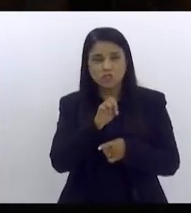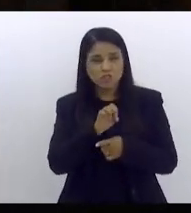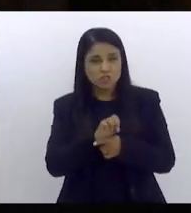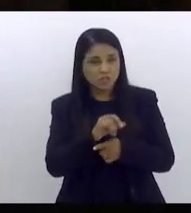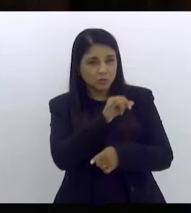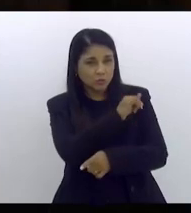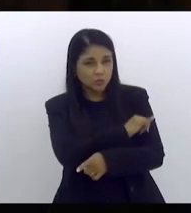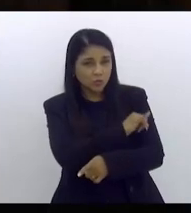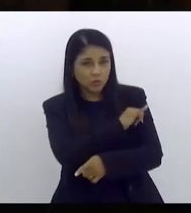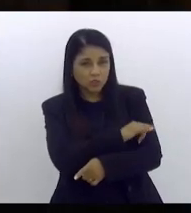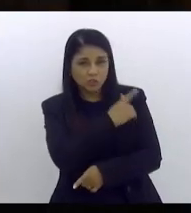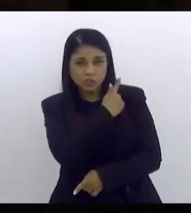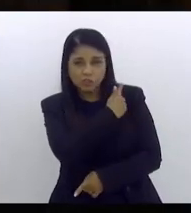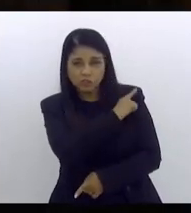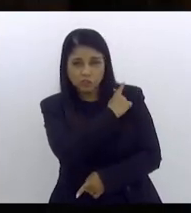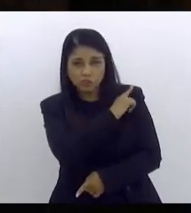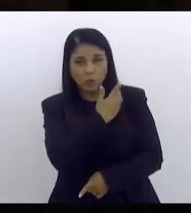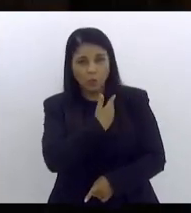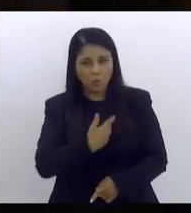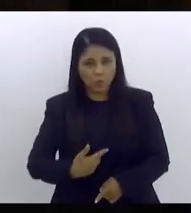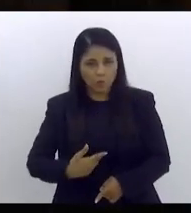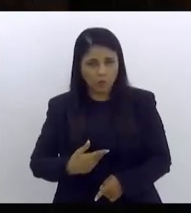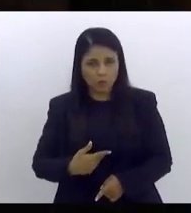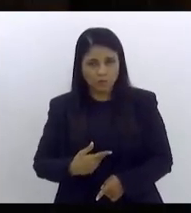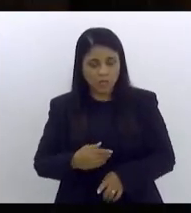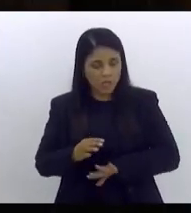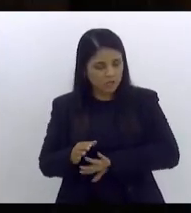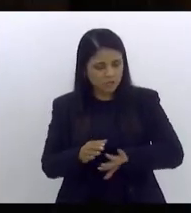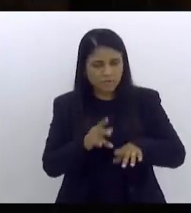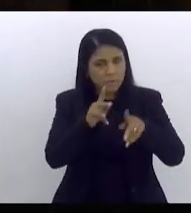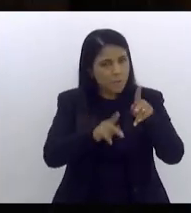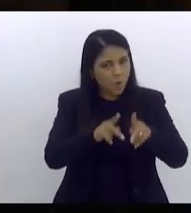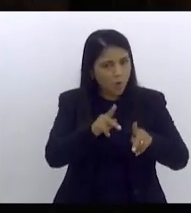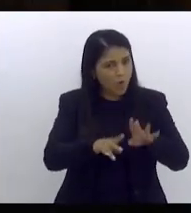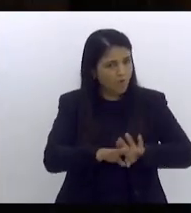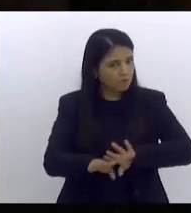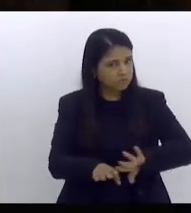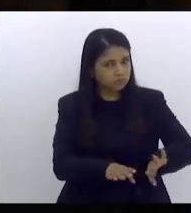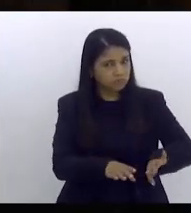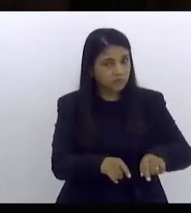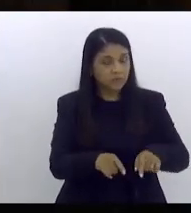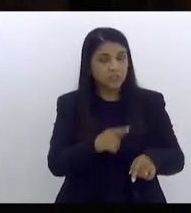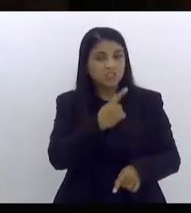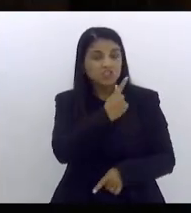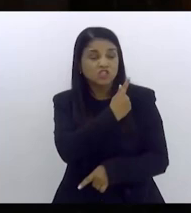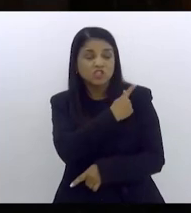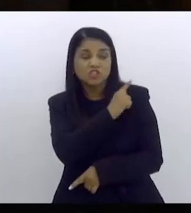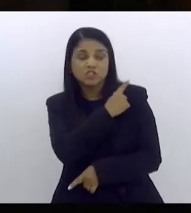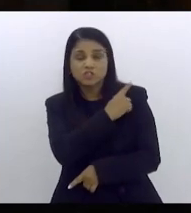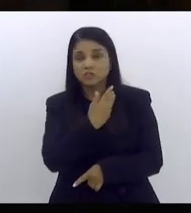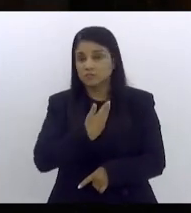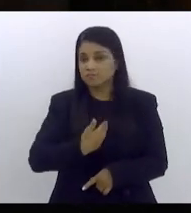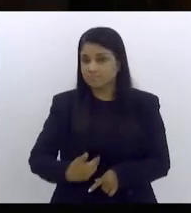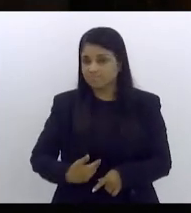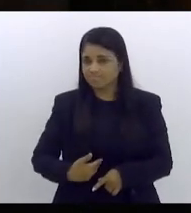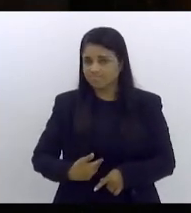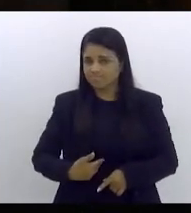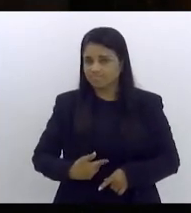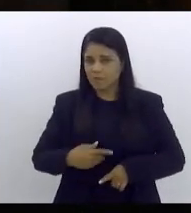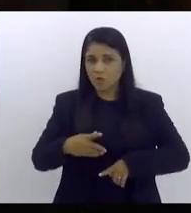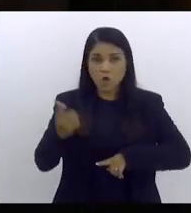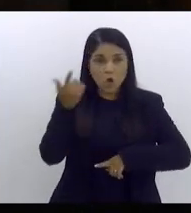na gestão pública, não o nosso povo, na gestão pública, consegue se